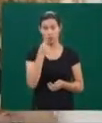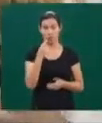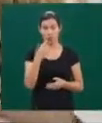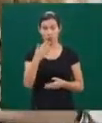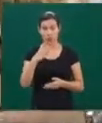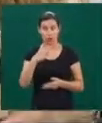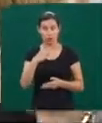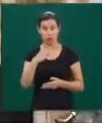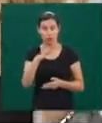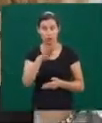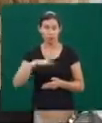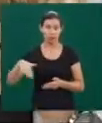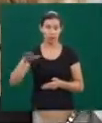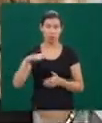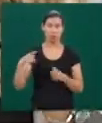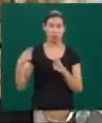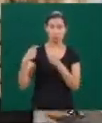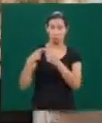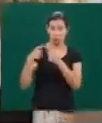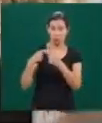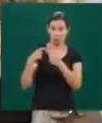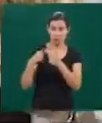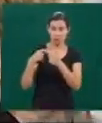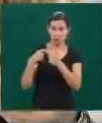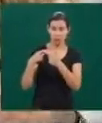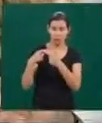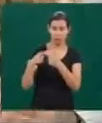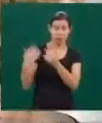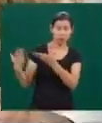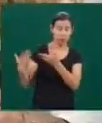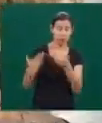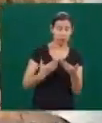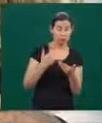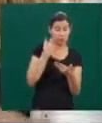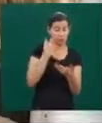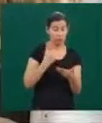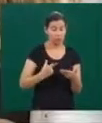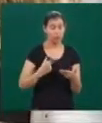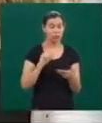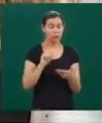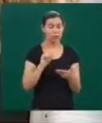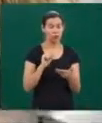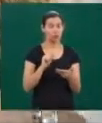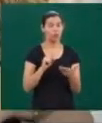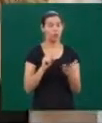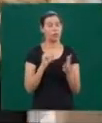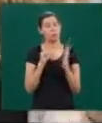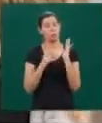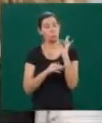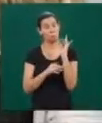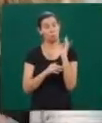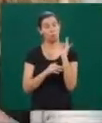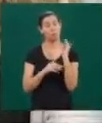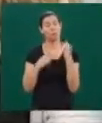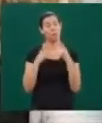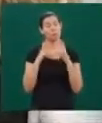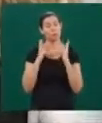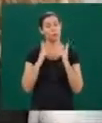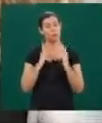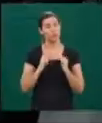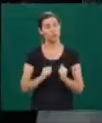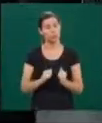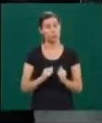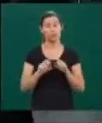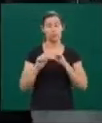médico e ensinar para ele a importância da higienização das mãos de uma forma mais interativa, mais